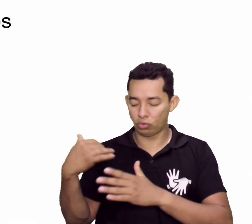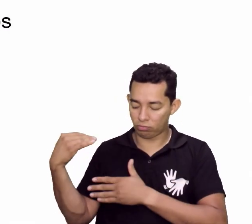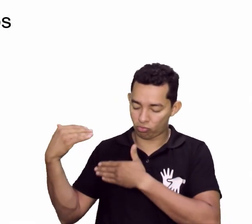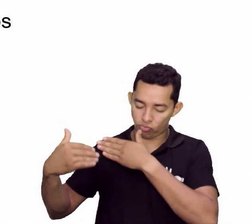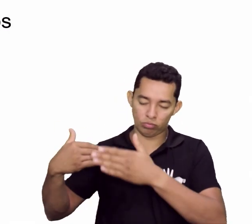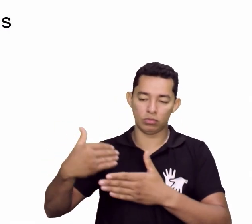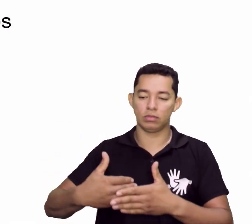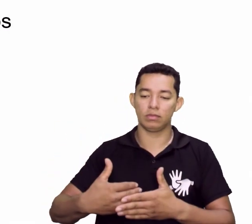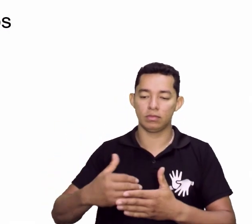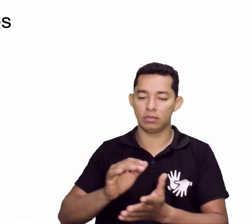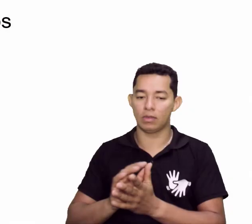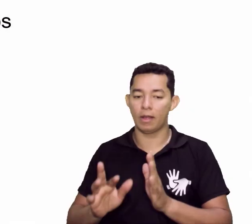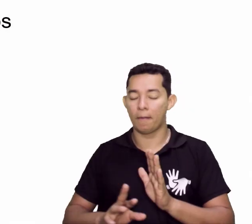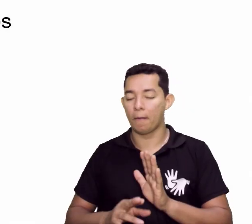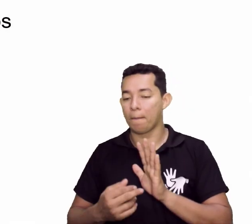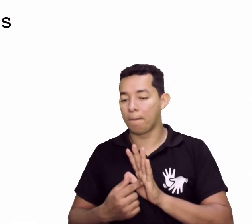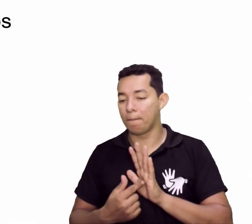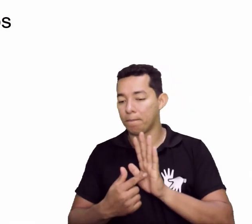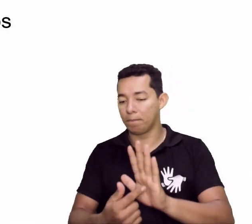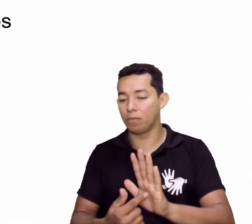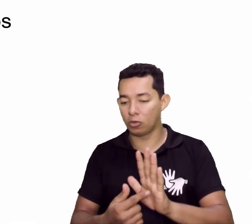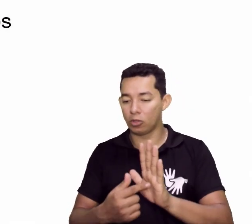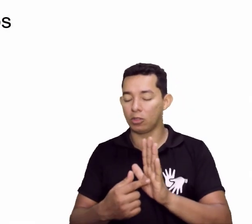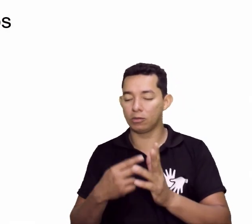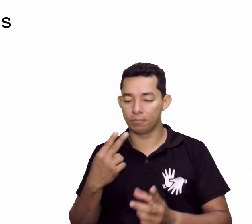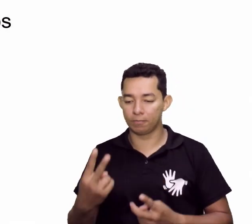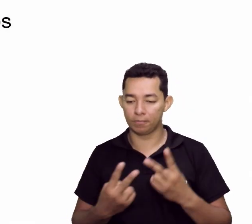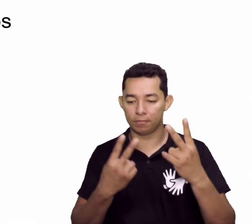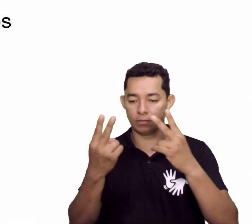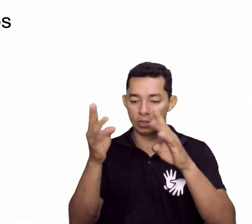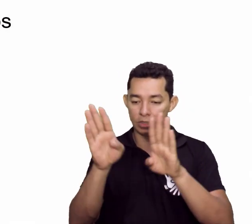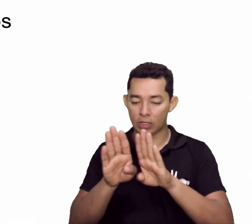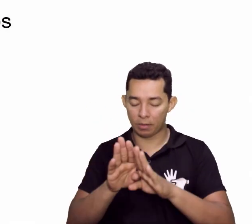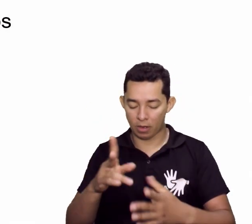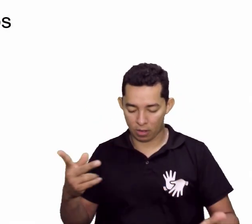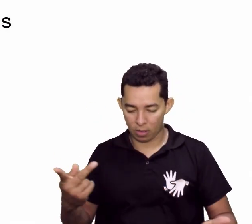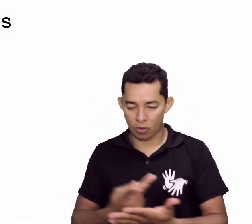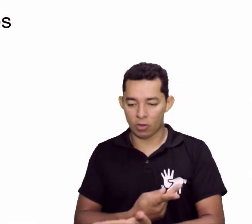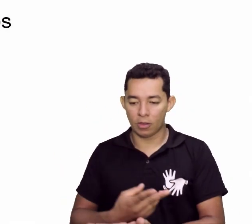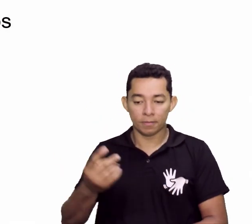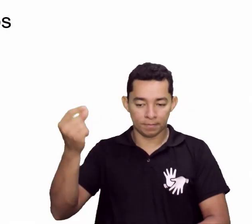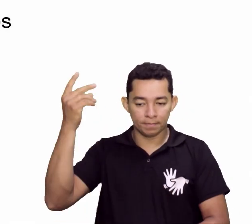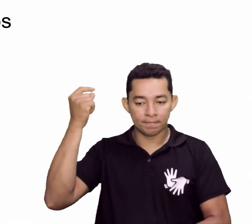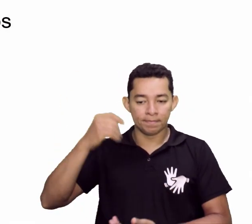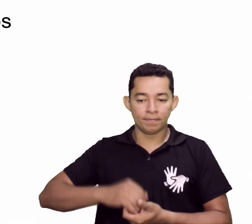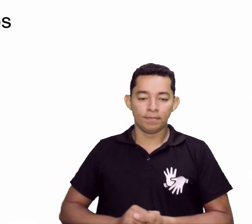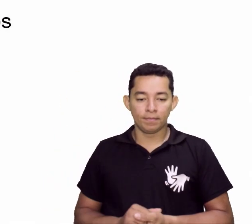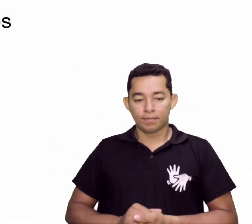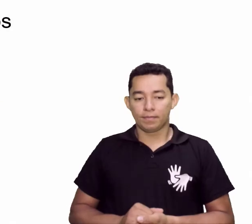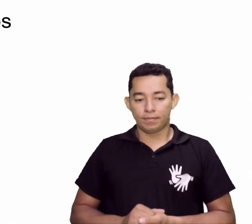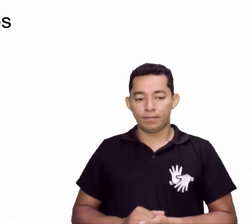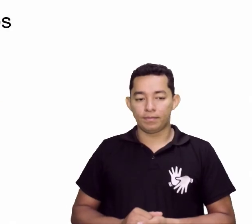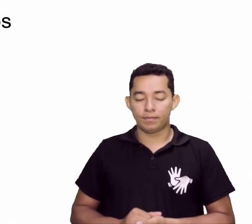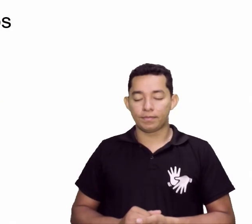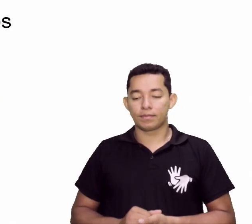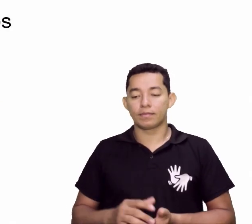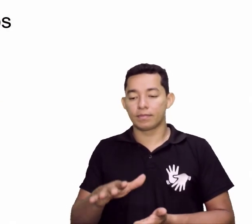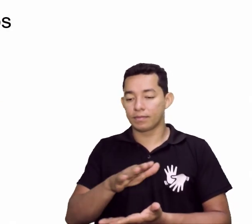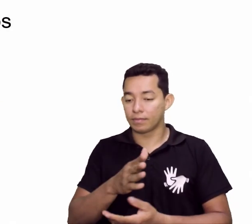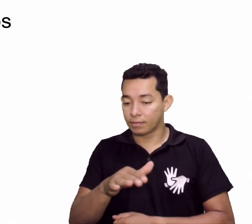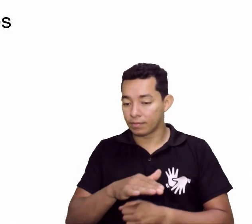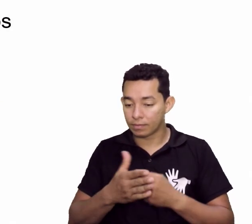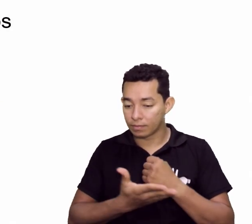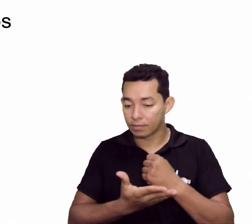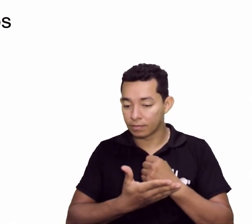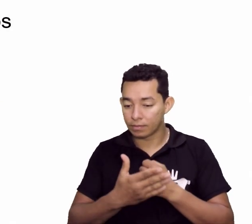tempo, refletindo os valores e os acontecimentos de cada época. Com base no conteúdo da aula e em